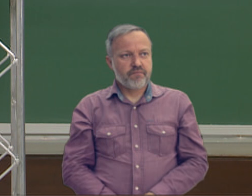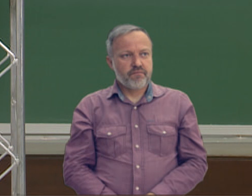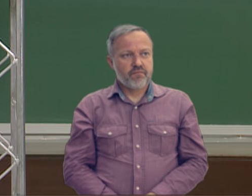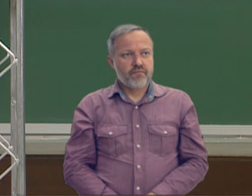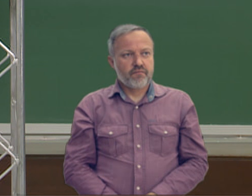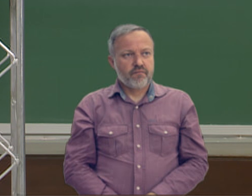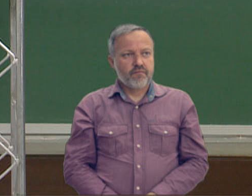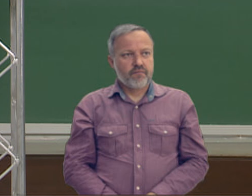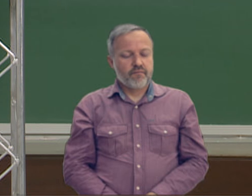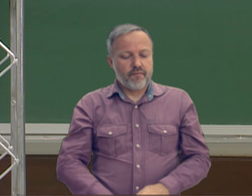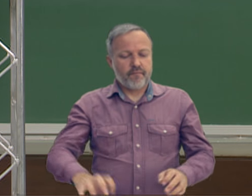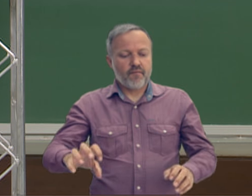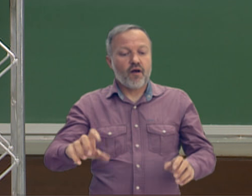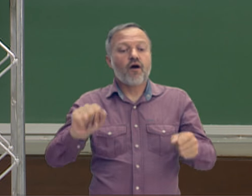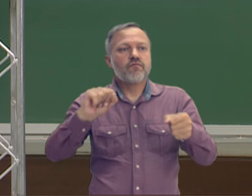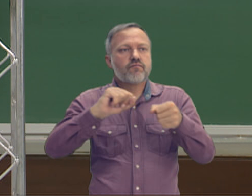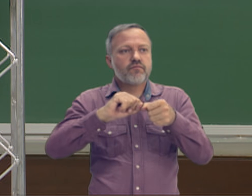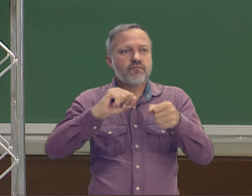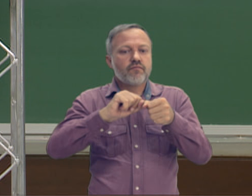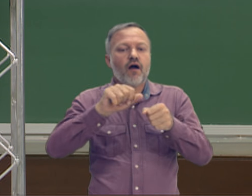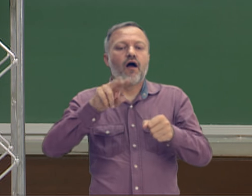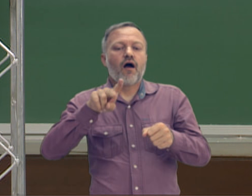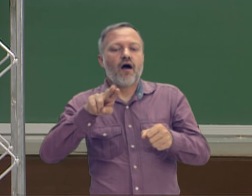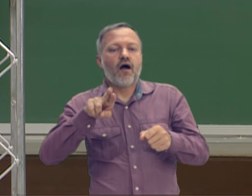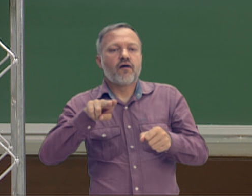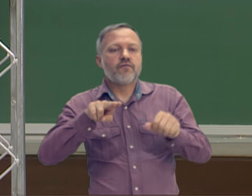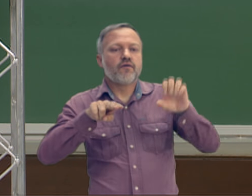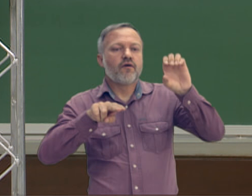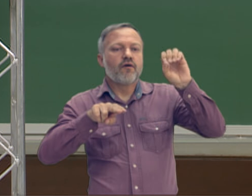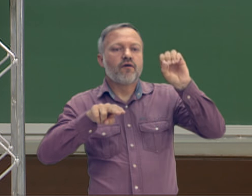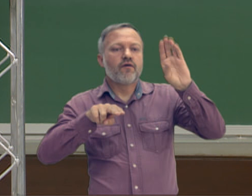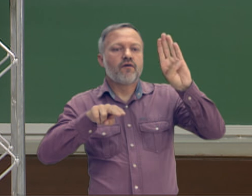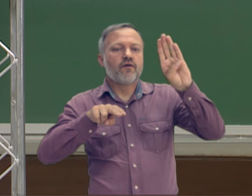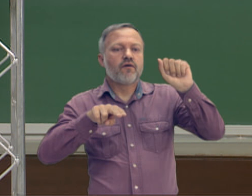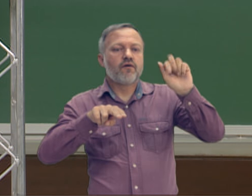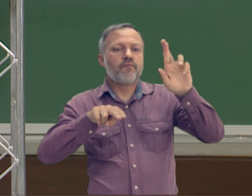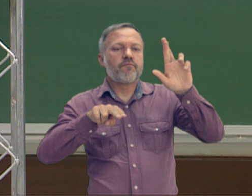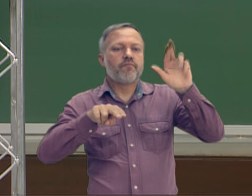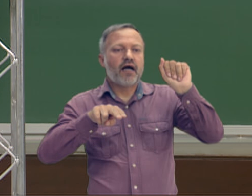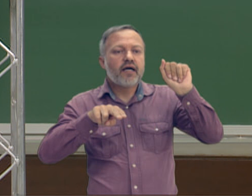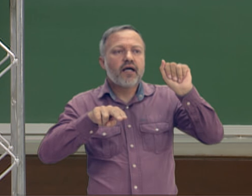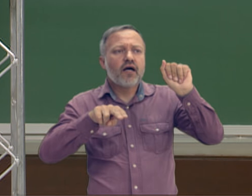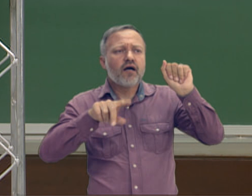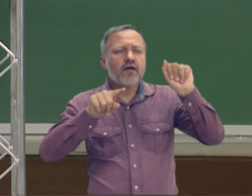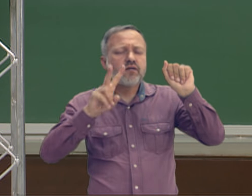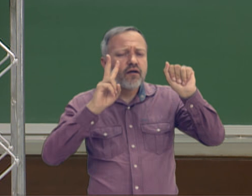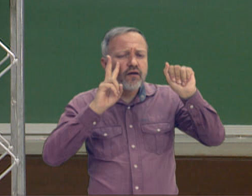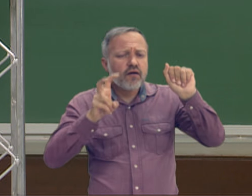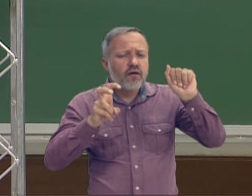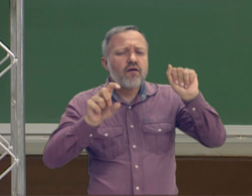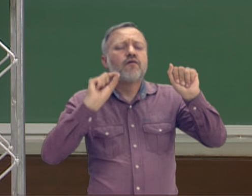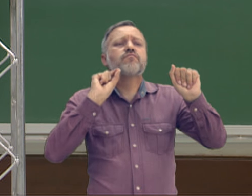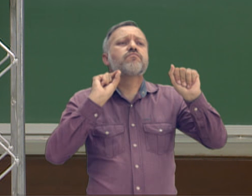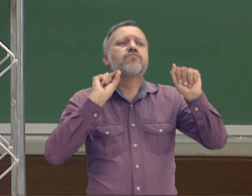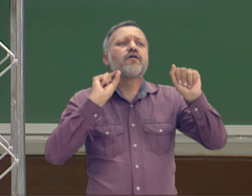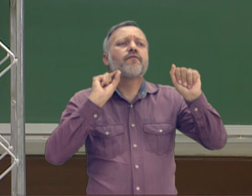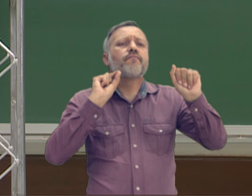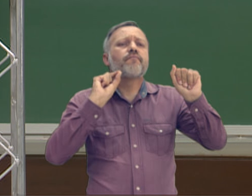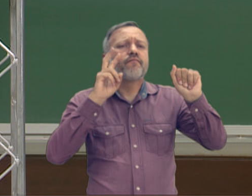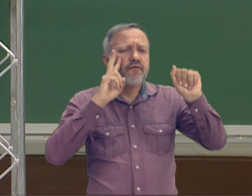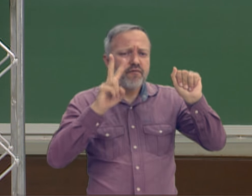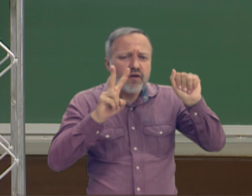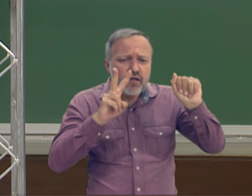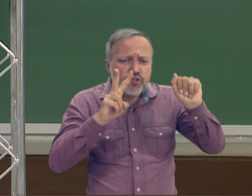Com as atitudes dos irmãos de Obará, é possível inferir que? Então, leiam,